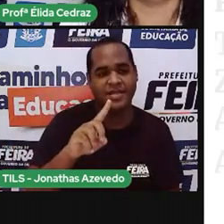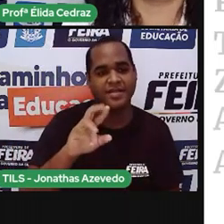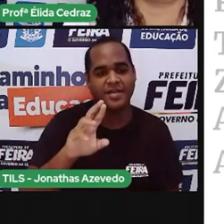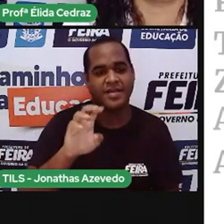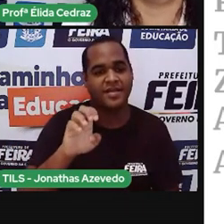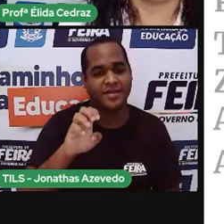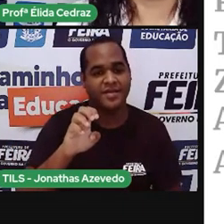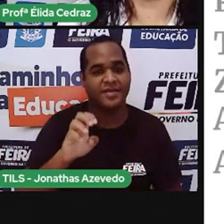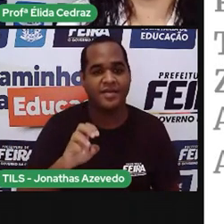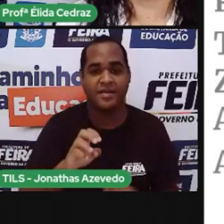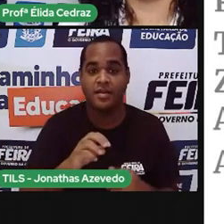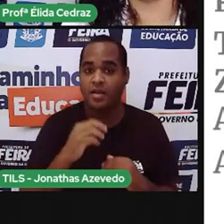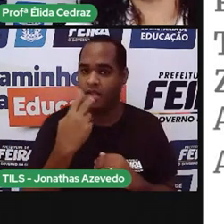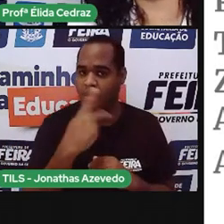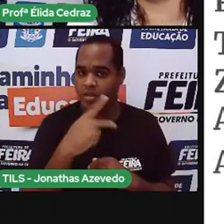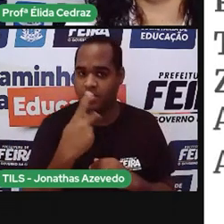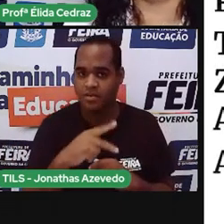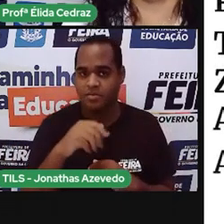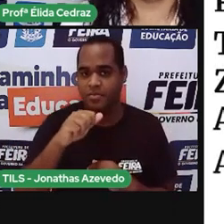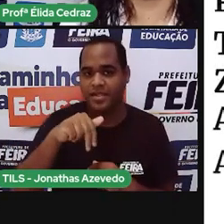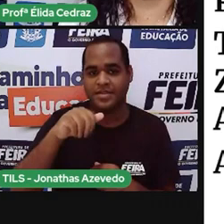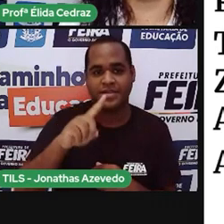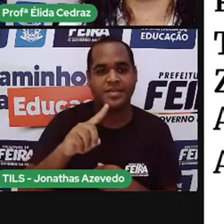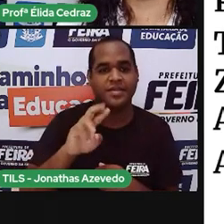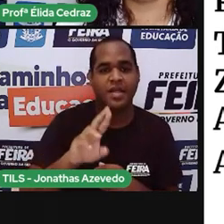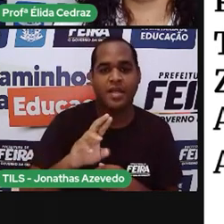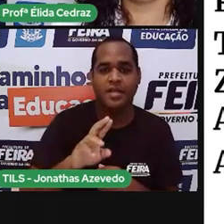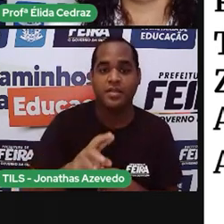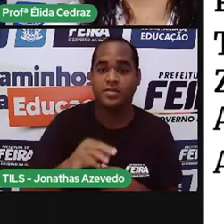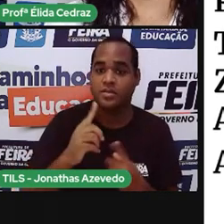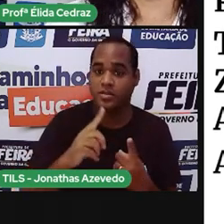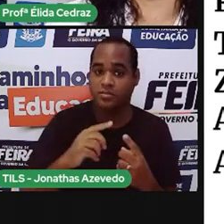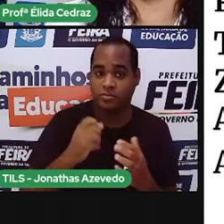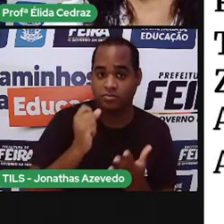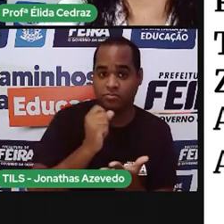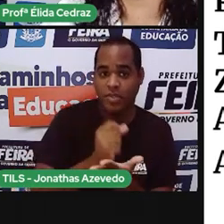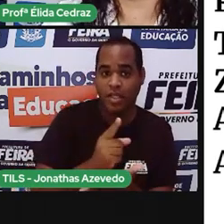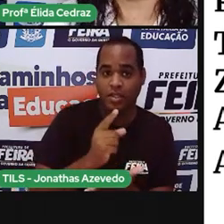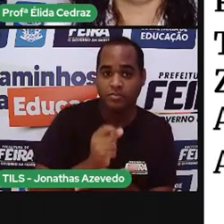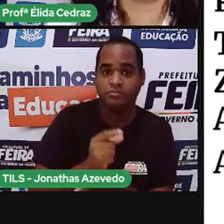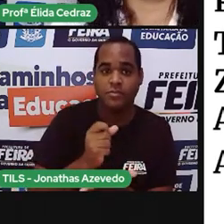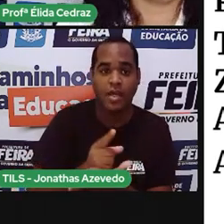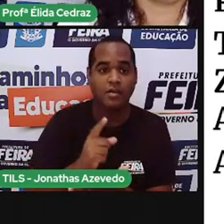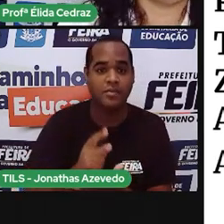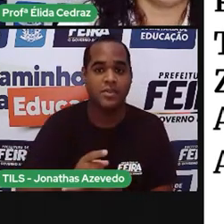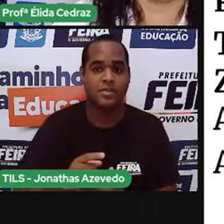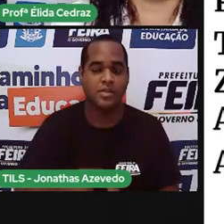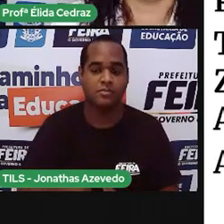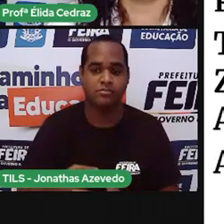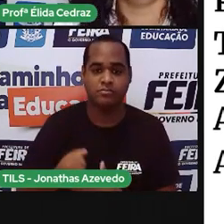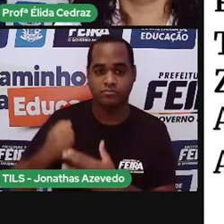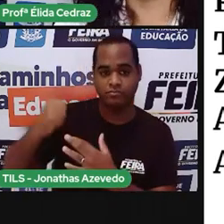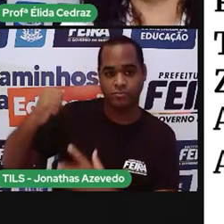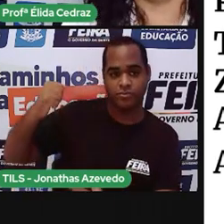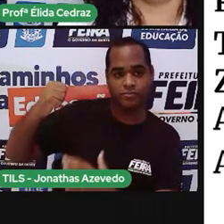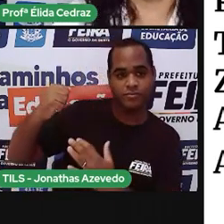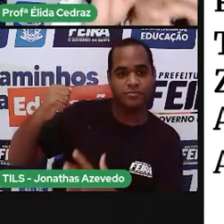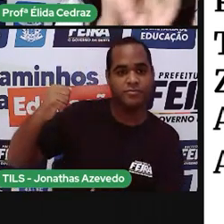Mestre André, foi na loja do Mestre André que eu comprei um